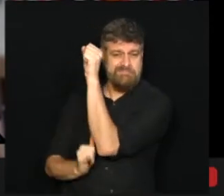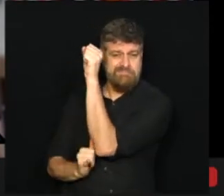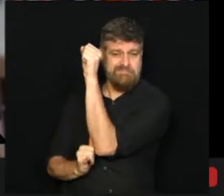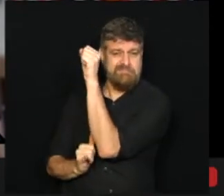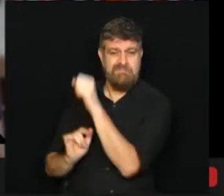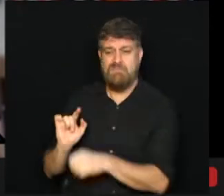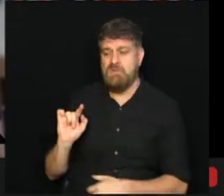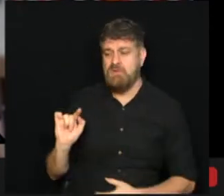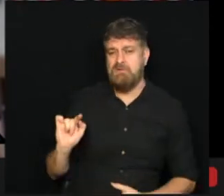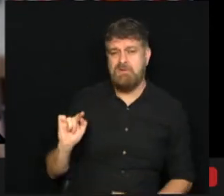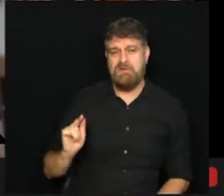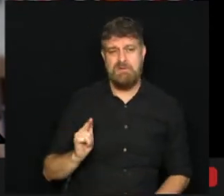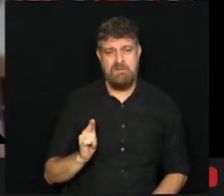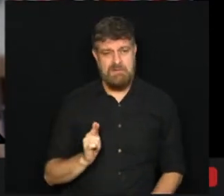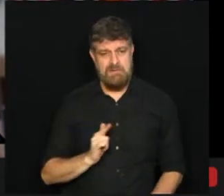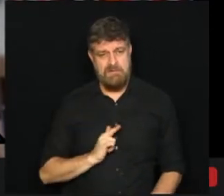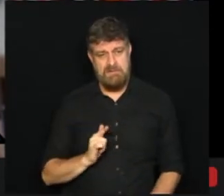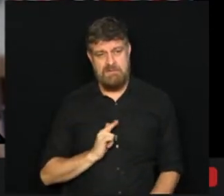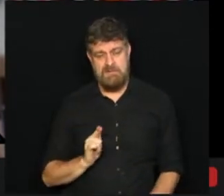de que